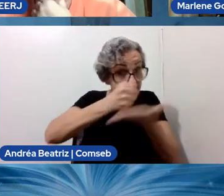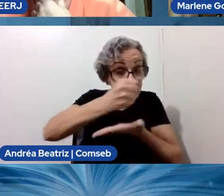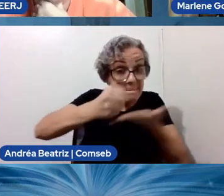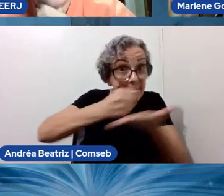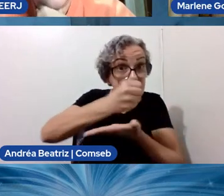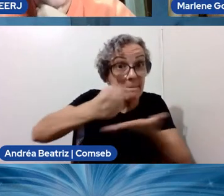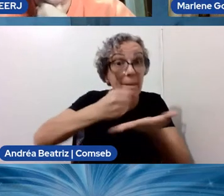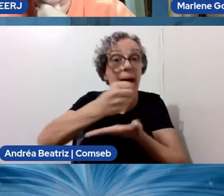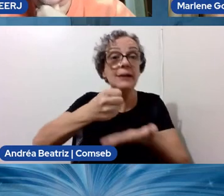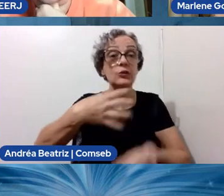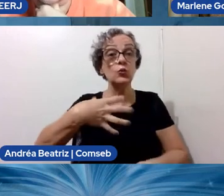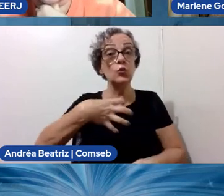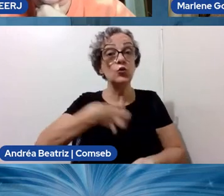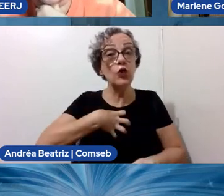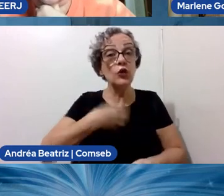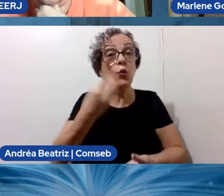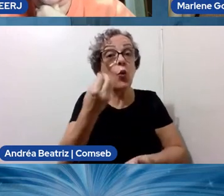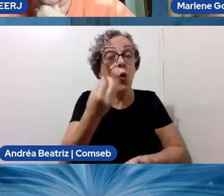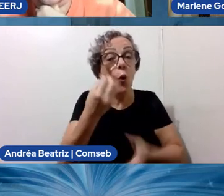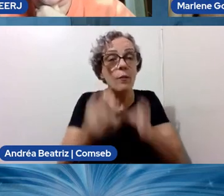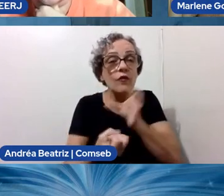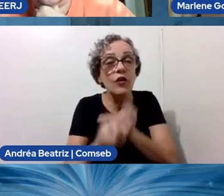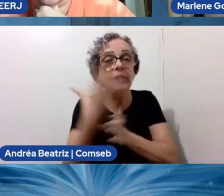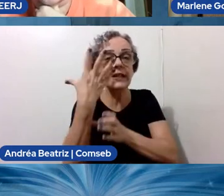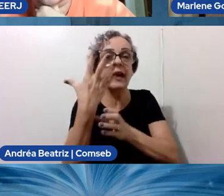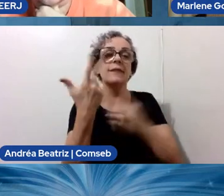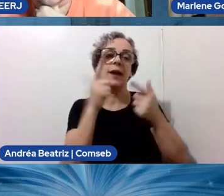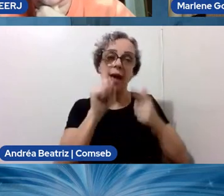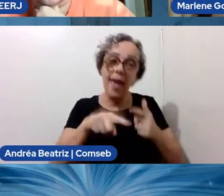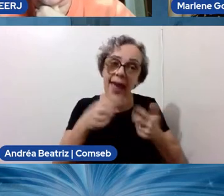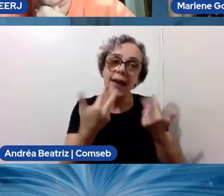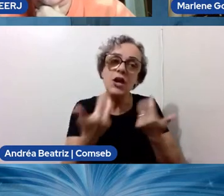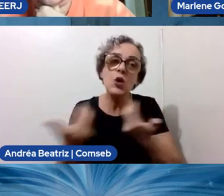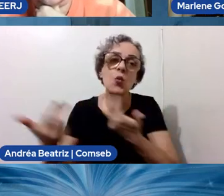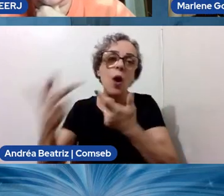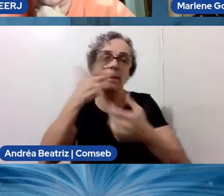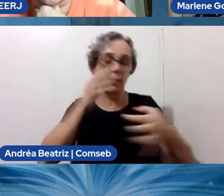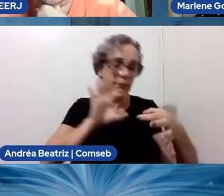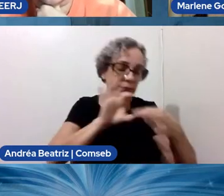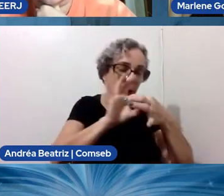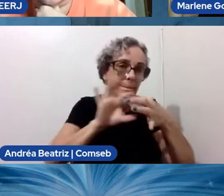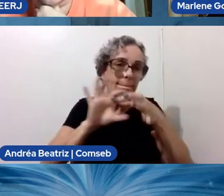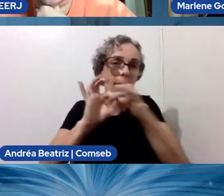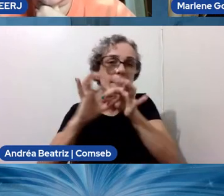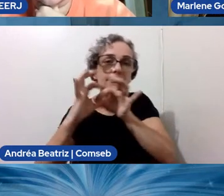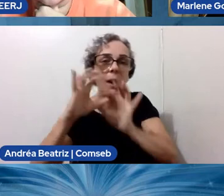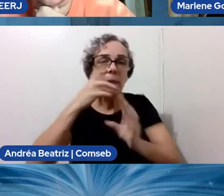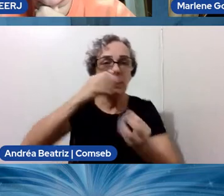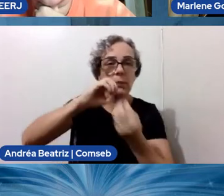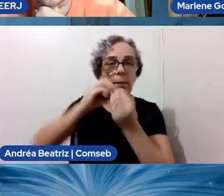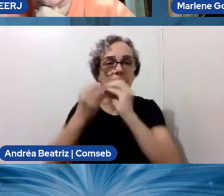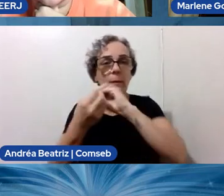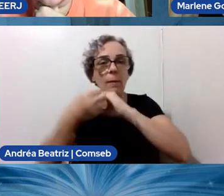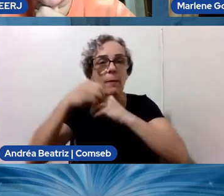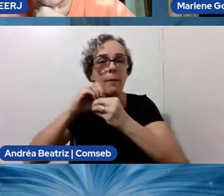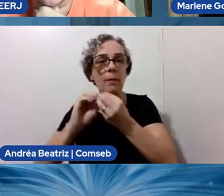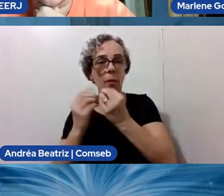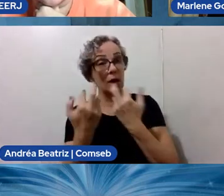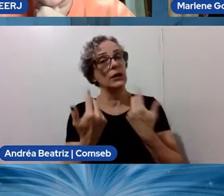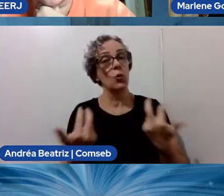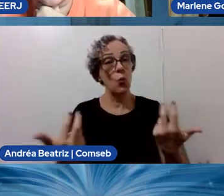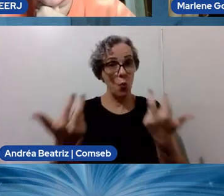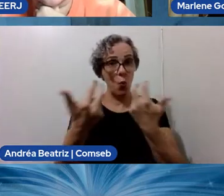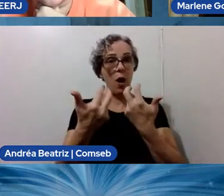foi elaborado, é o mesmo, né? É uma combinação e resulta aí no homem. Mas a